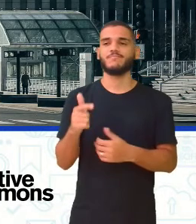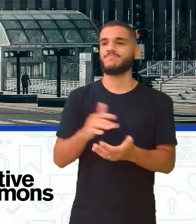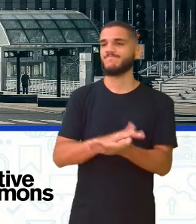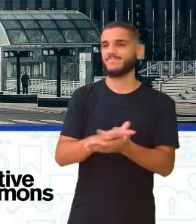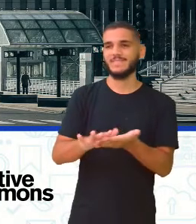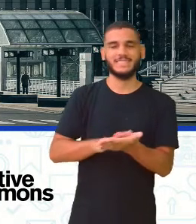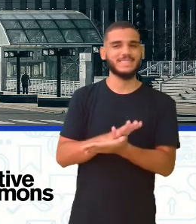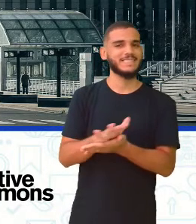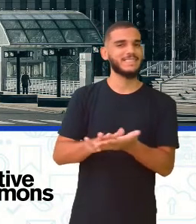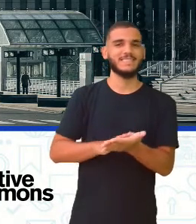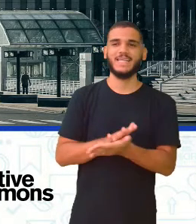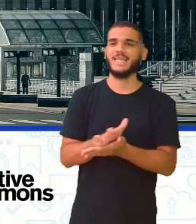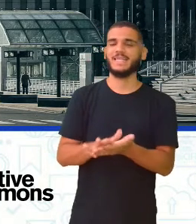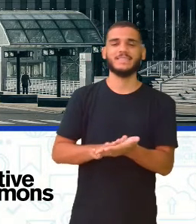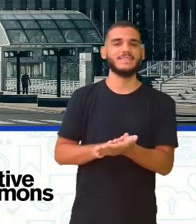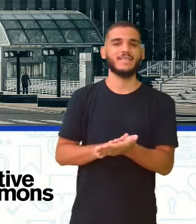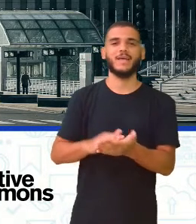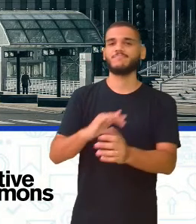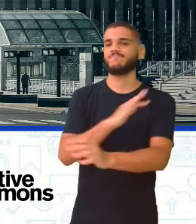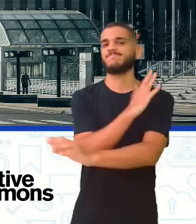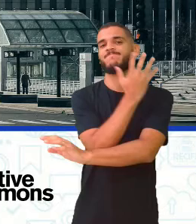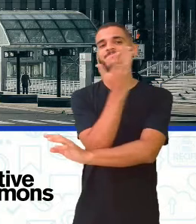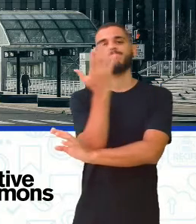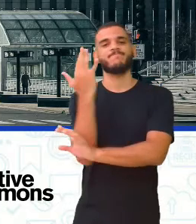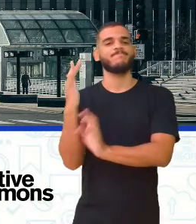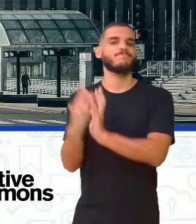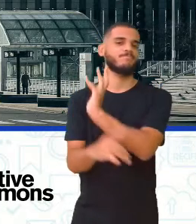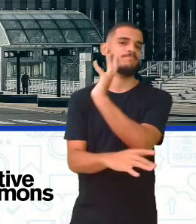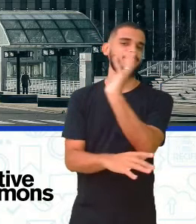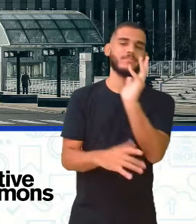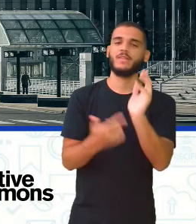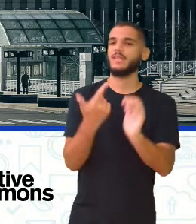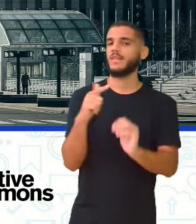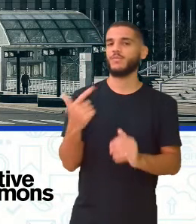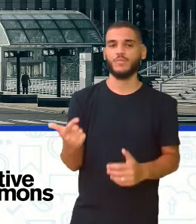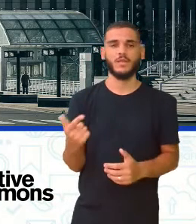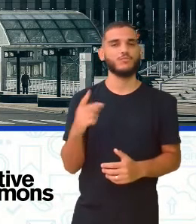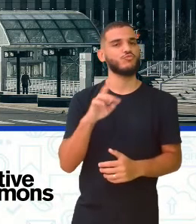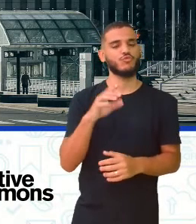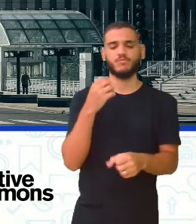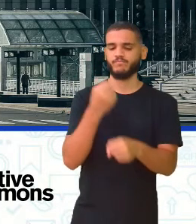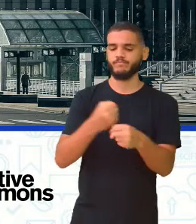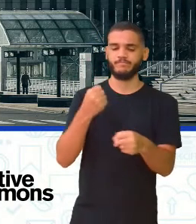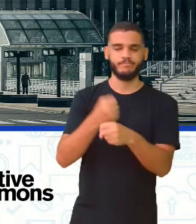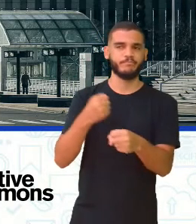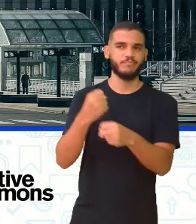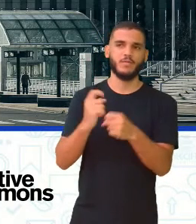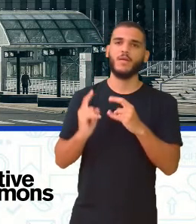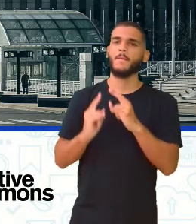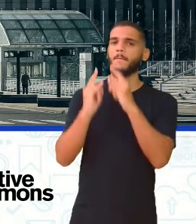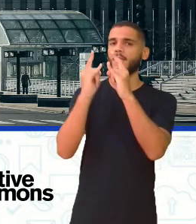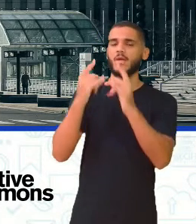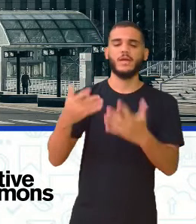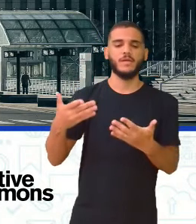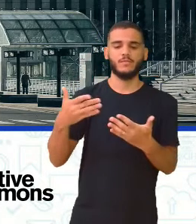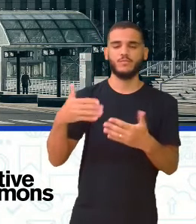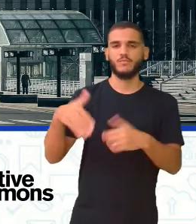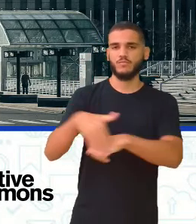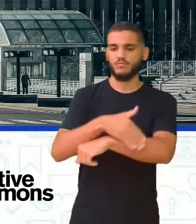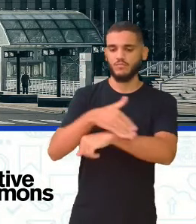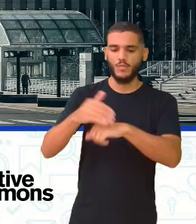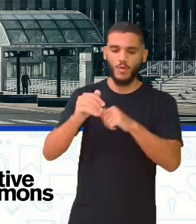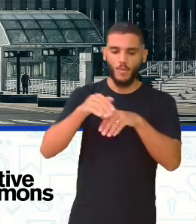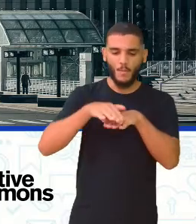de uma área verde. Você só vê aqui a questão de construções, de asfaltos, só coisas